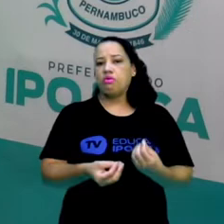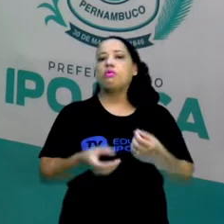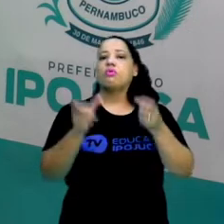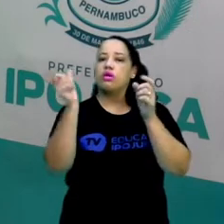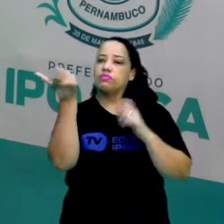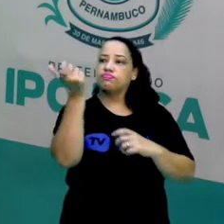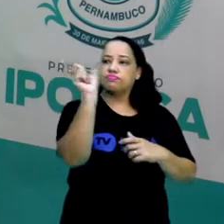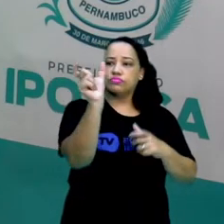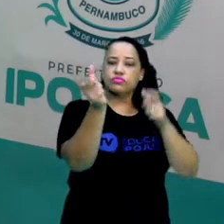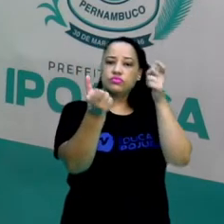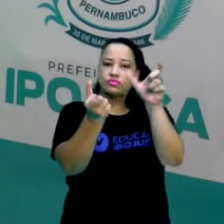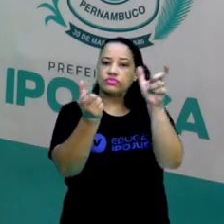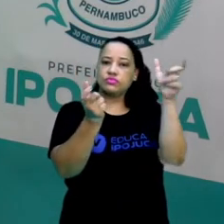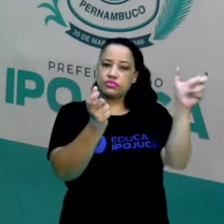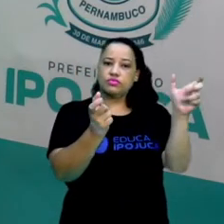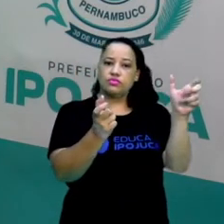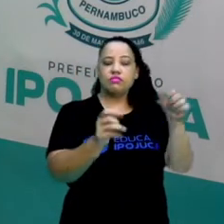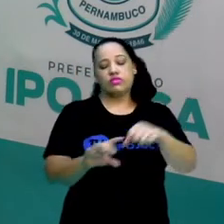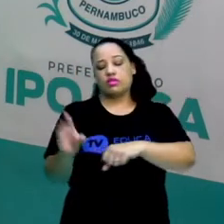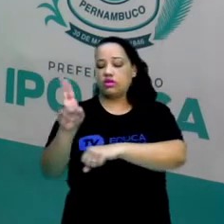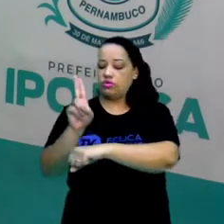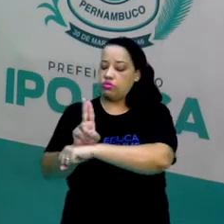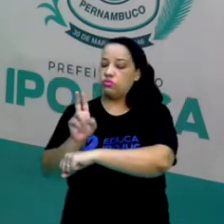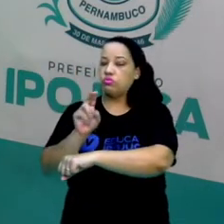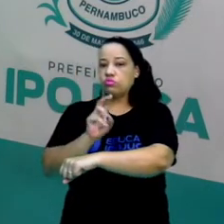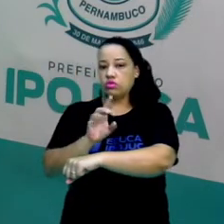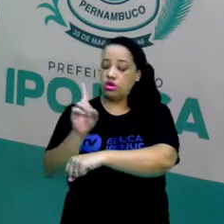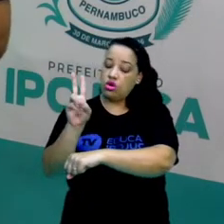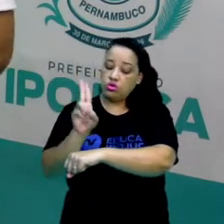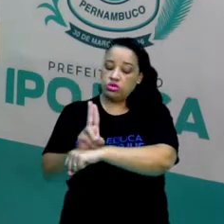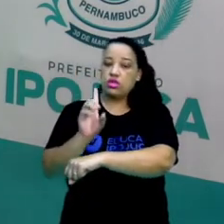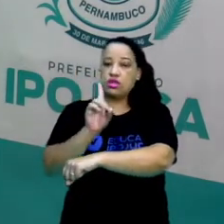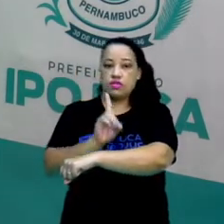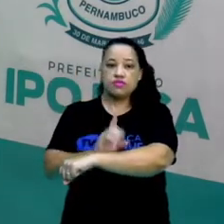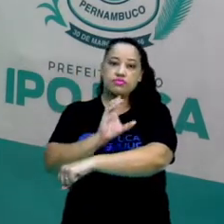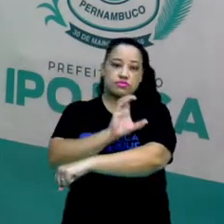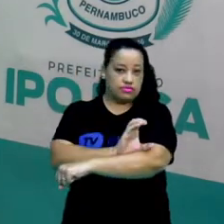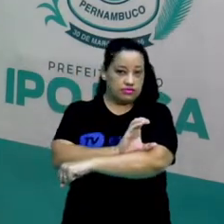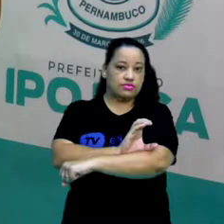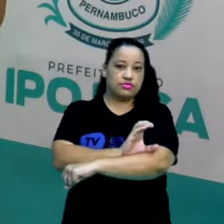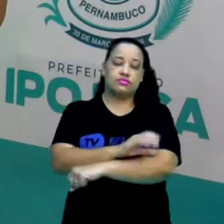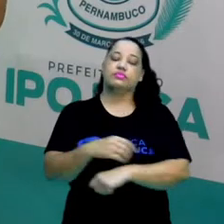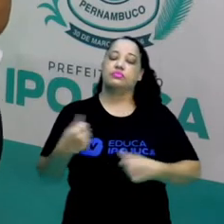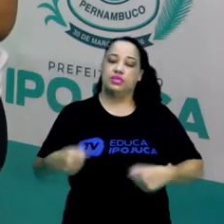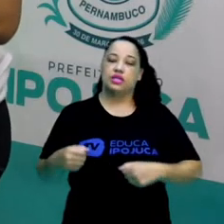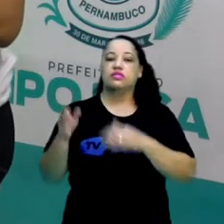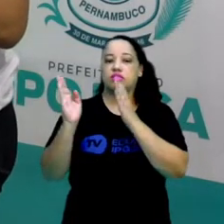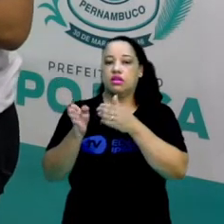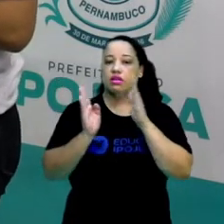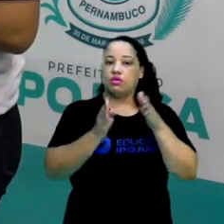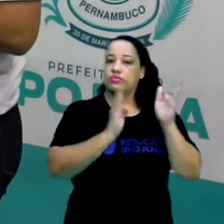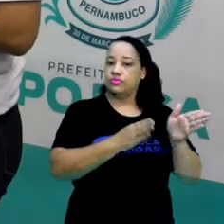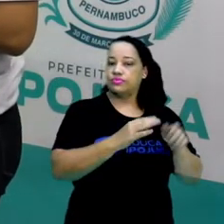é da composição da dezena e o que é da composição da unidade. Vamos para a próxima leitura aqui.